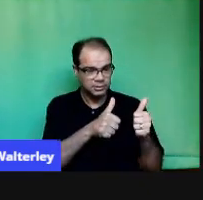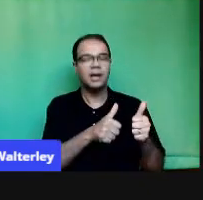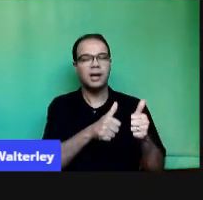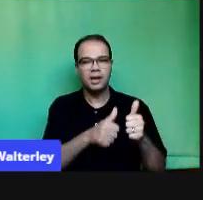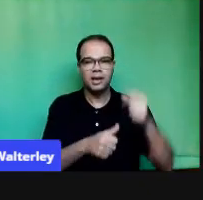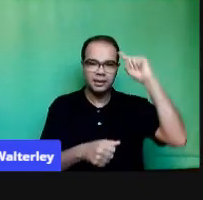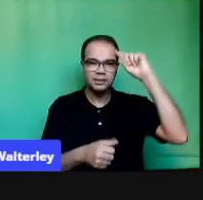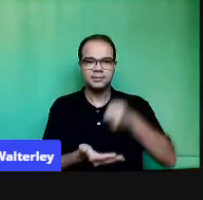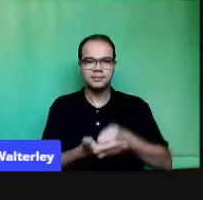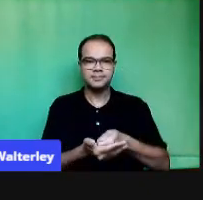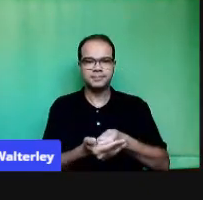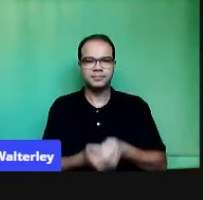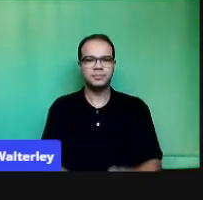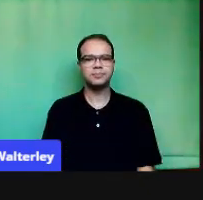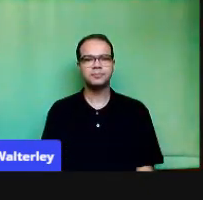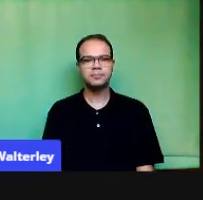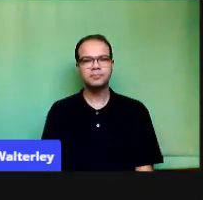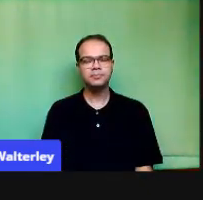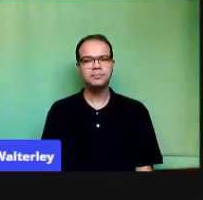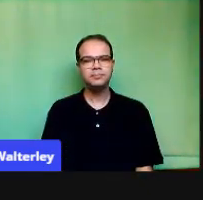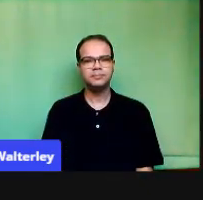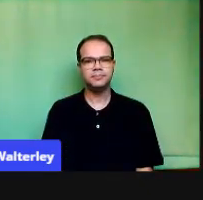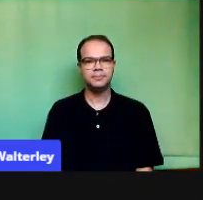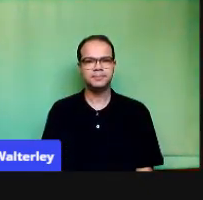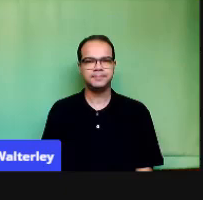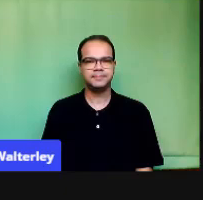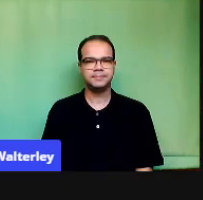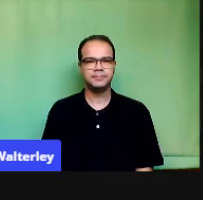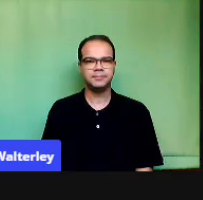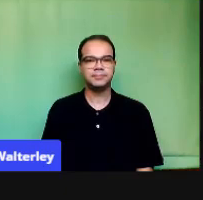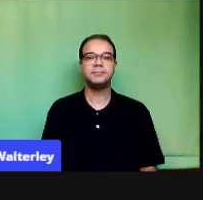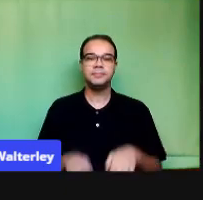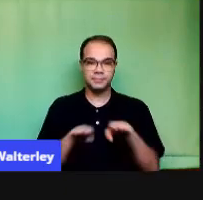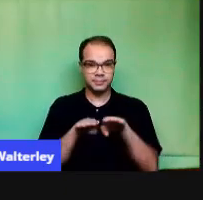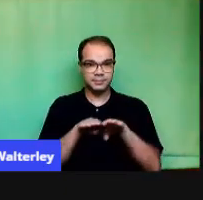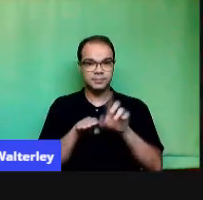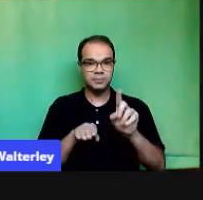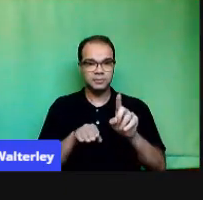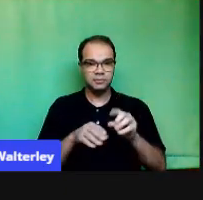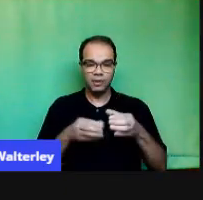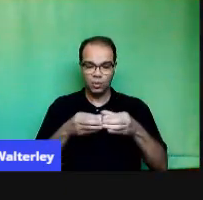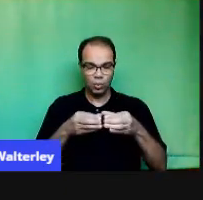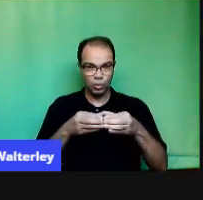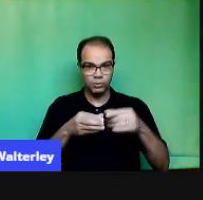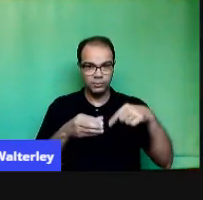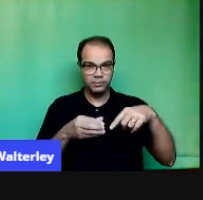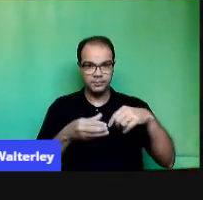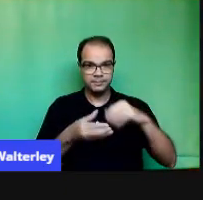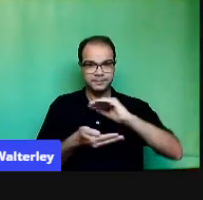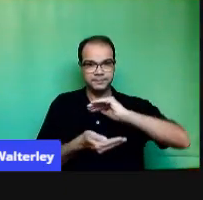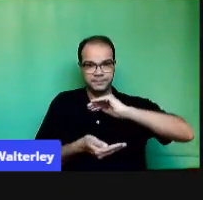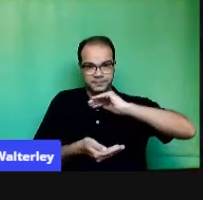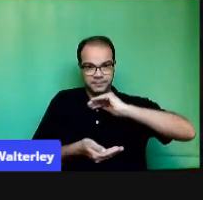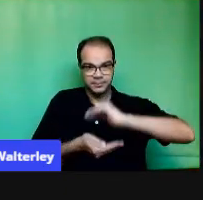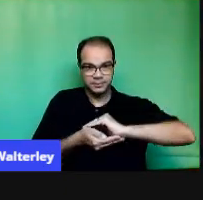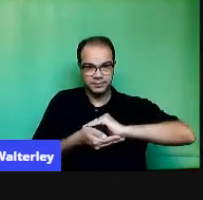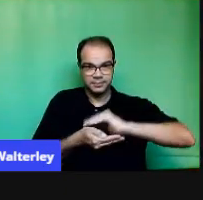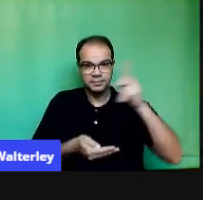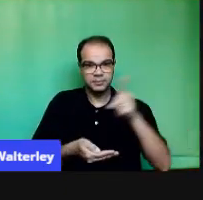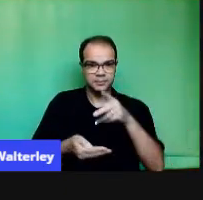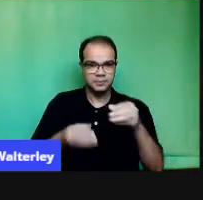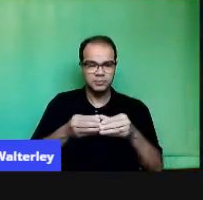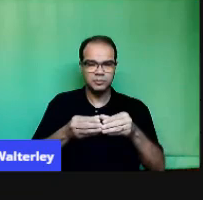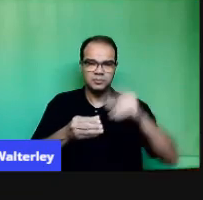quanto a retomada de aspectos de ensino da zoologia, foi uma decisão coletiva dos professores do município, que sem eles, se nós